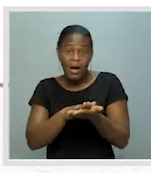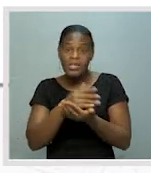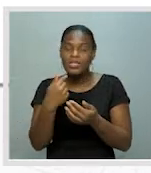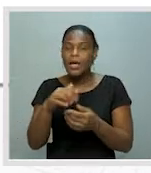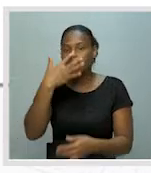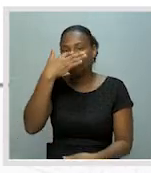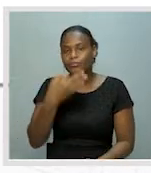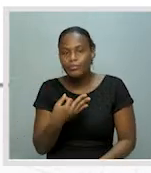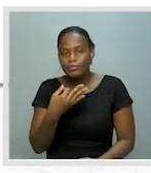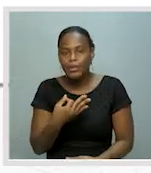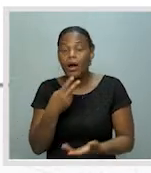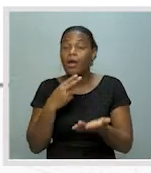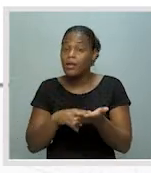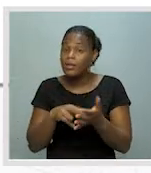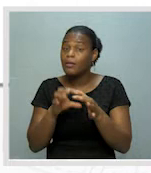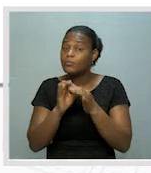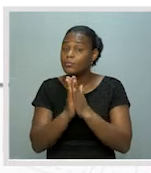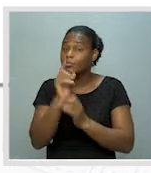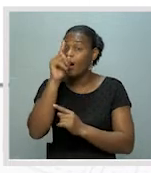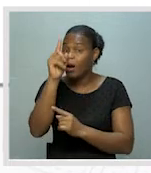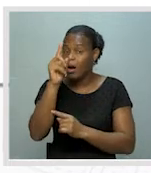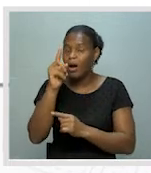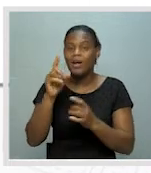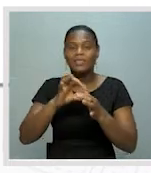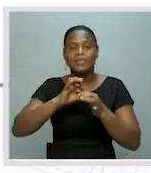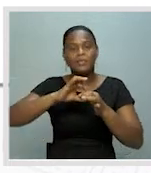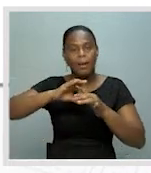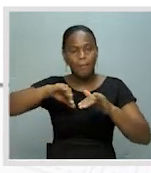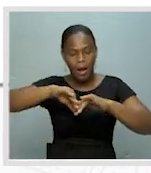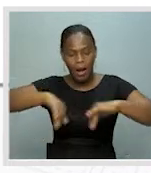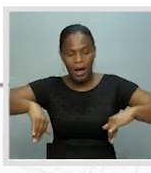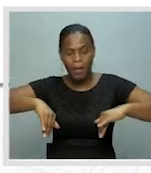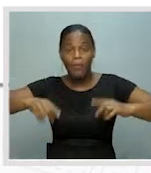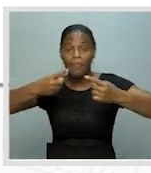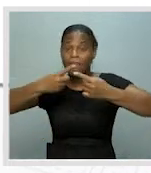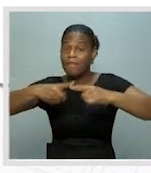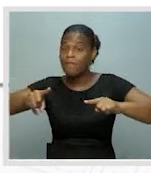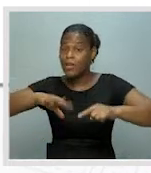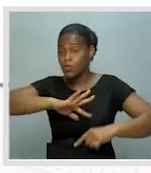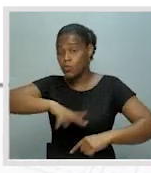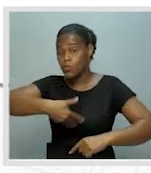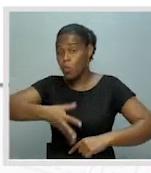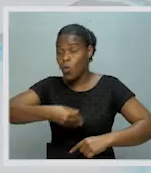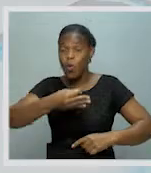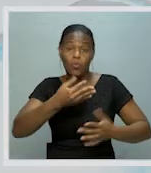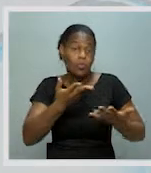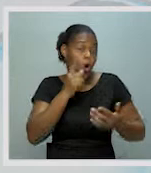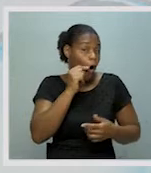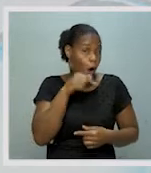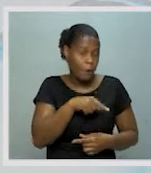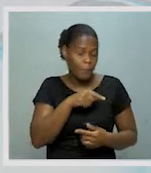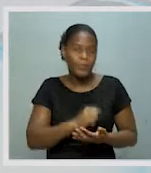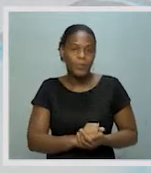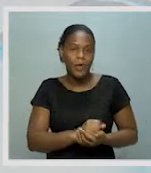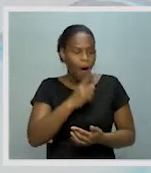na crença numa realidade sagrada, separada, diferente do mundo profano, ok? O nosso mundo